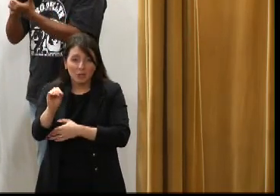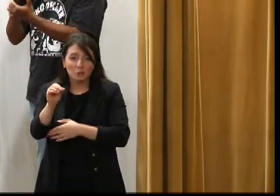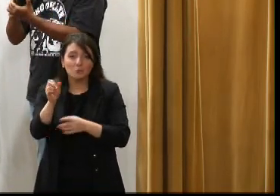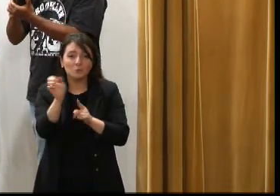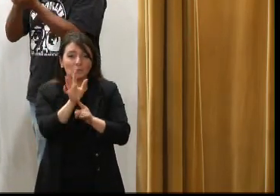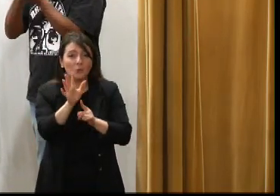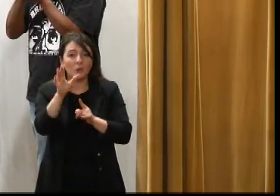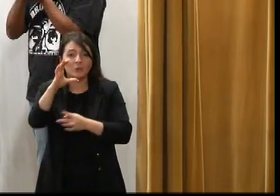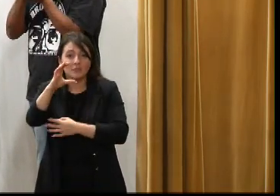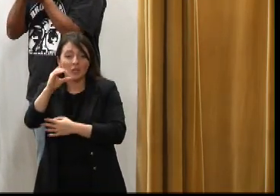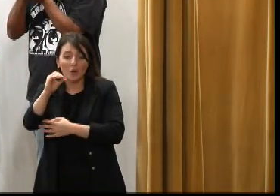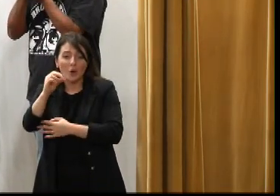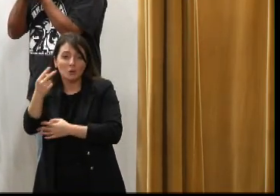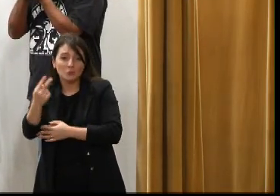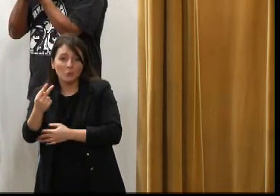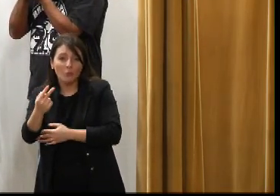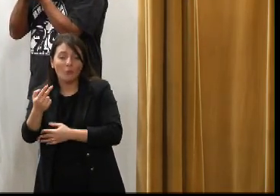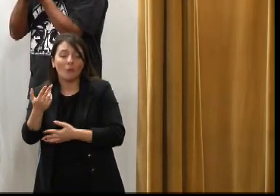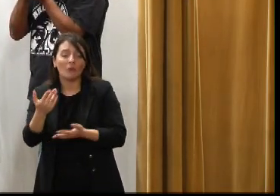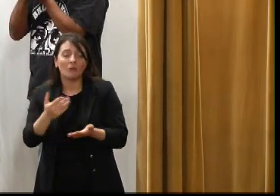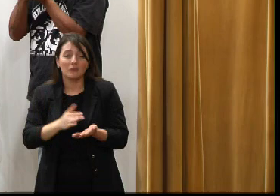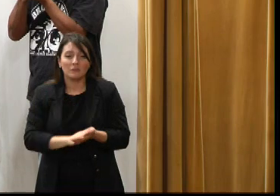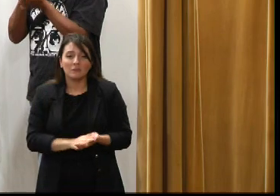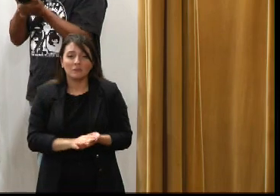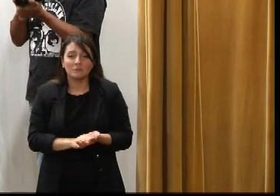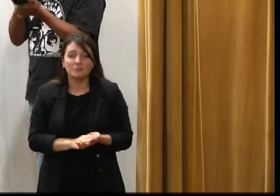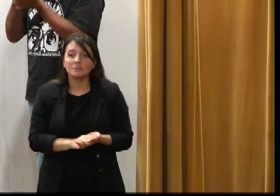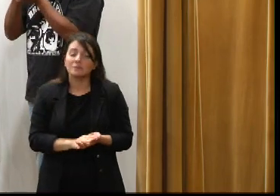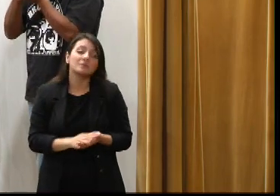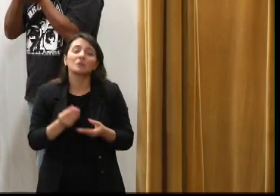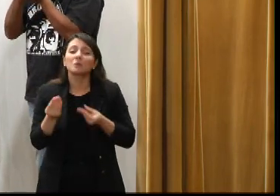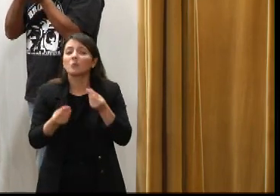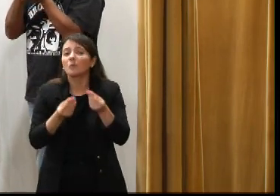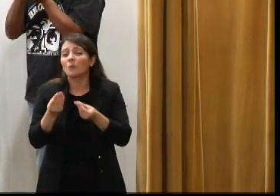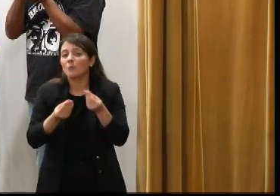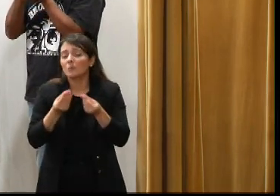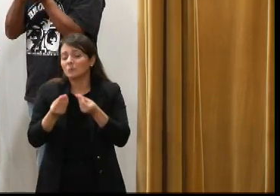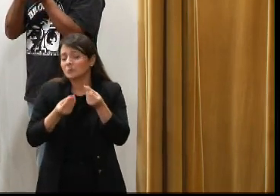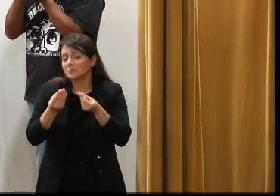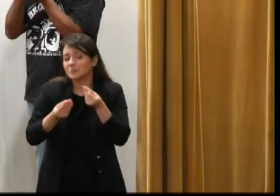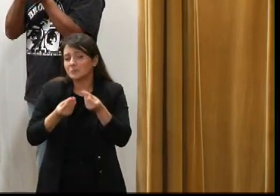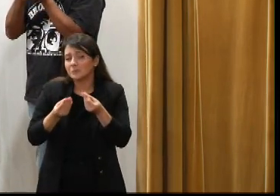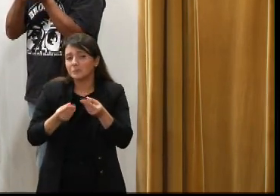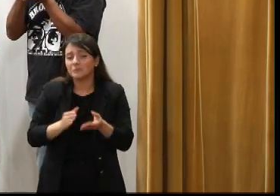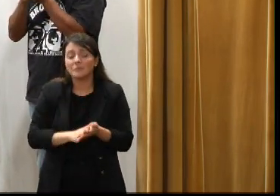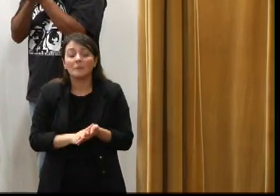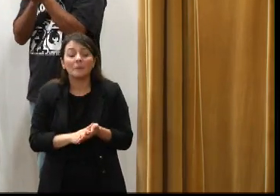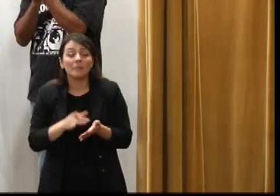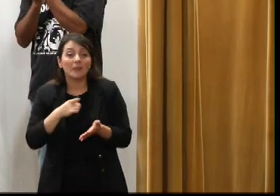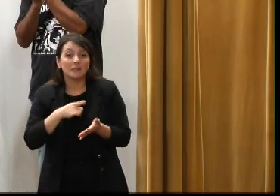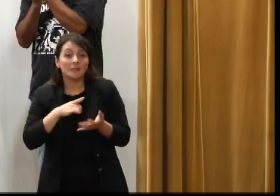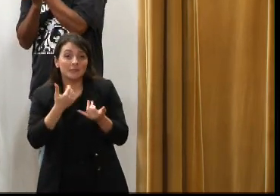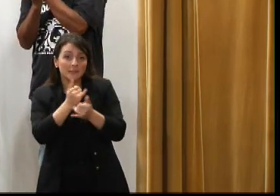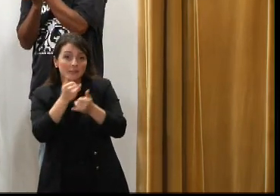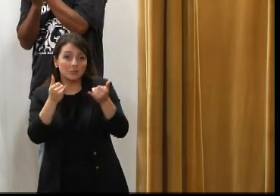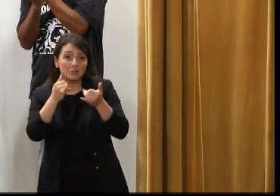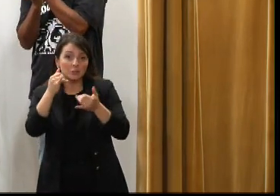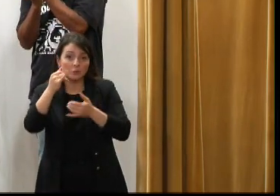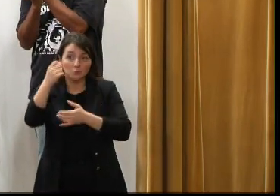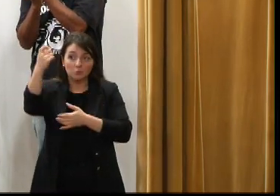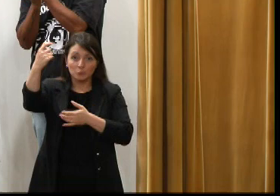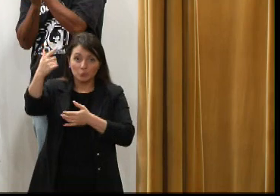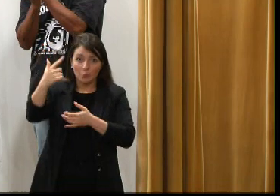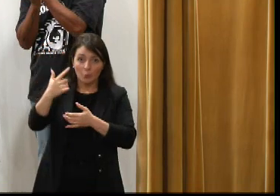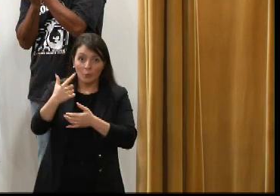CO2. Qual a contribuição? Como é que eles funcionam? Funciona da seguinte forma: nós temos energia solar